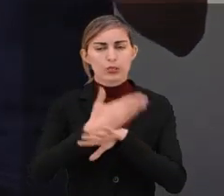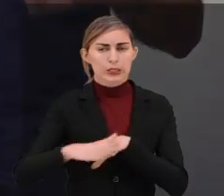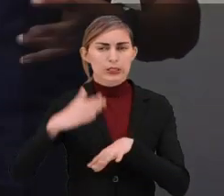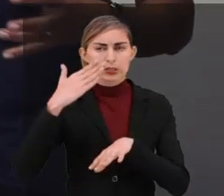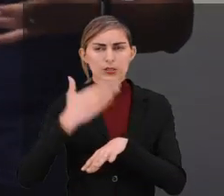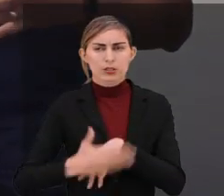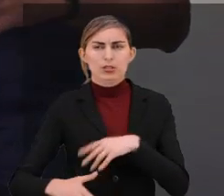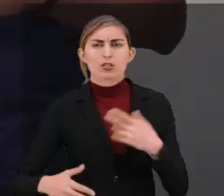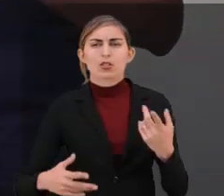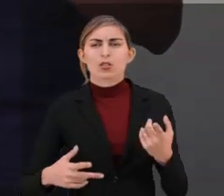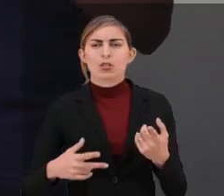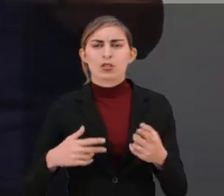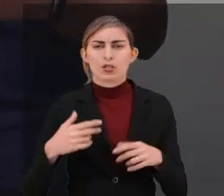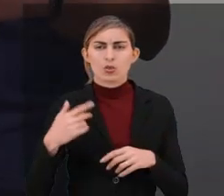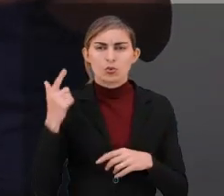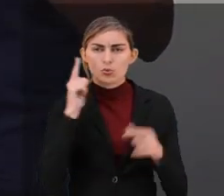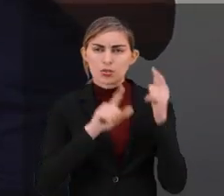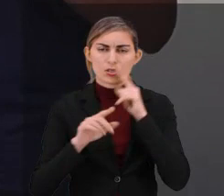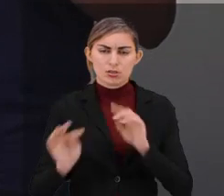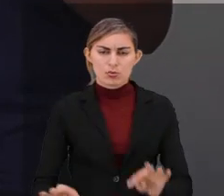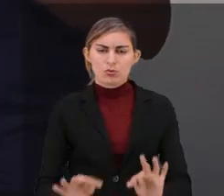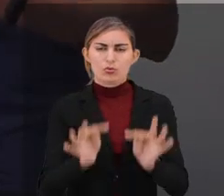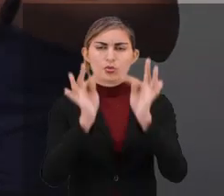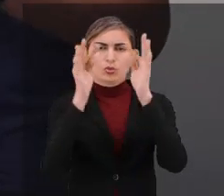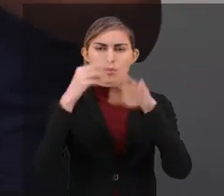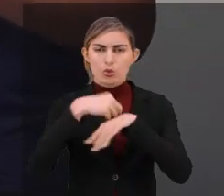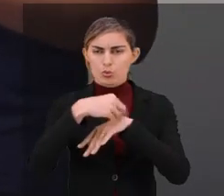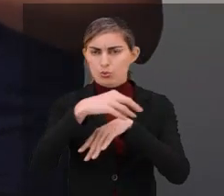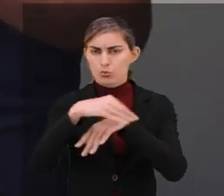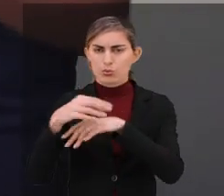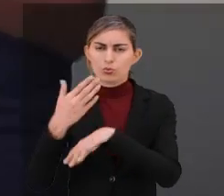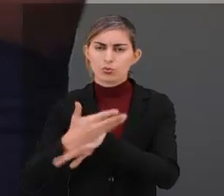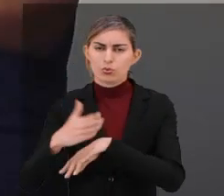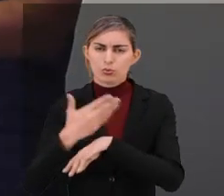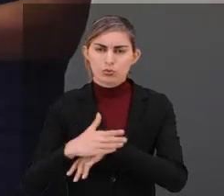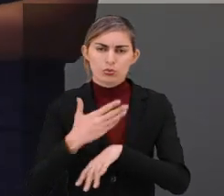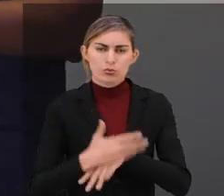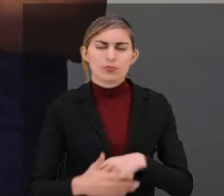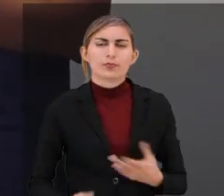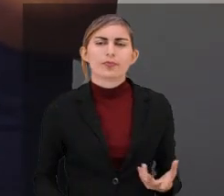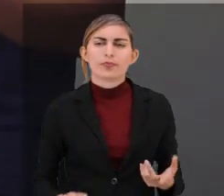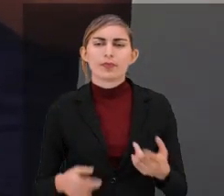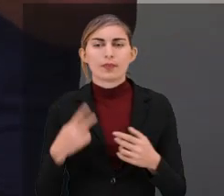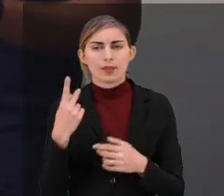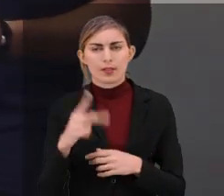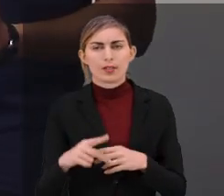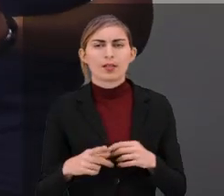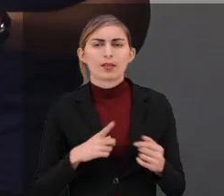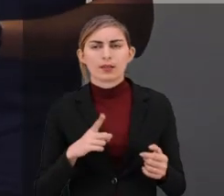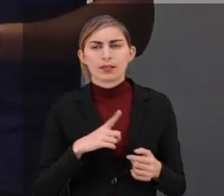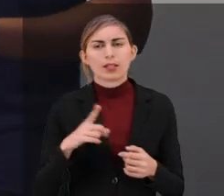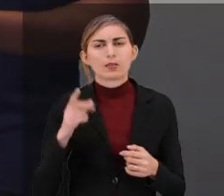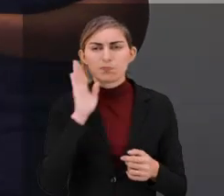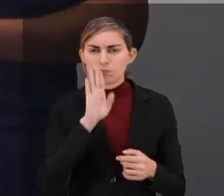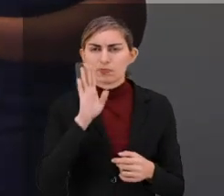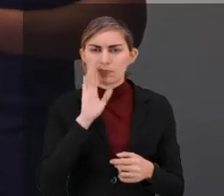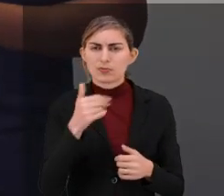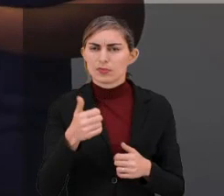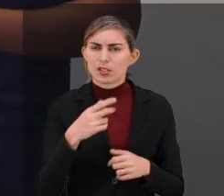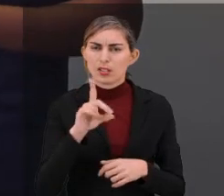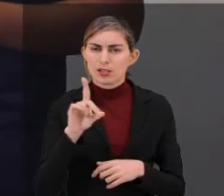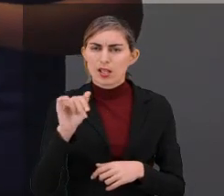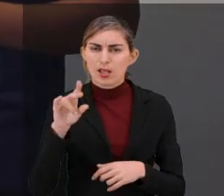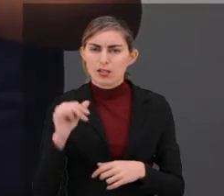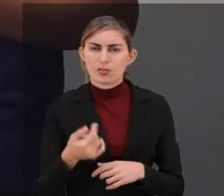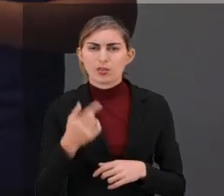empregador conseguiu a ferramenta, a tecnologia, fornecemos o treinamento a nossos colaboradores. E aí tem um dado muito legal para falar aqui,